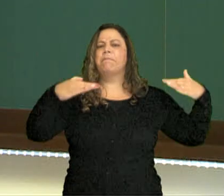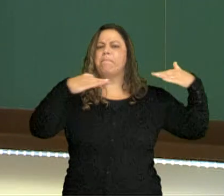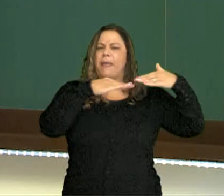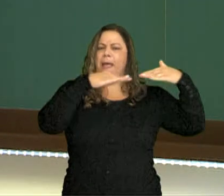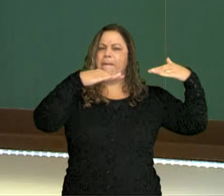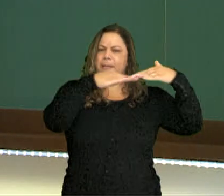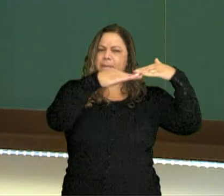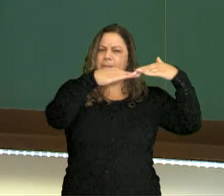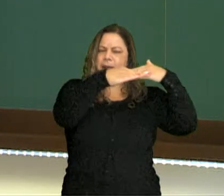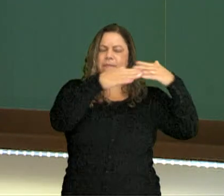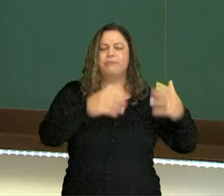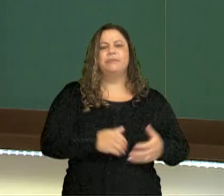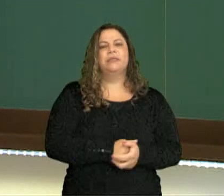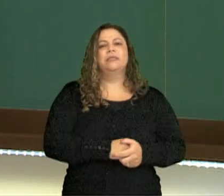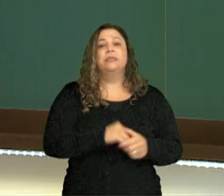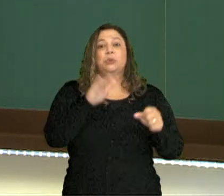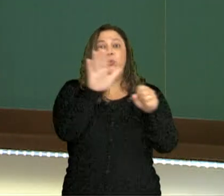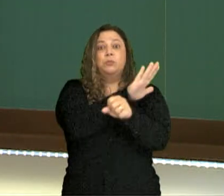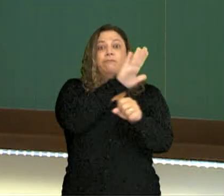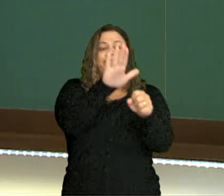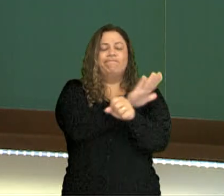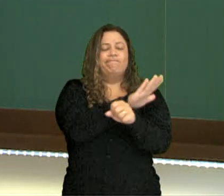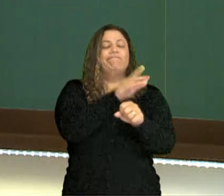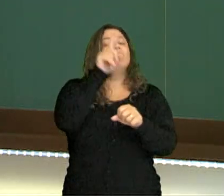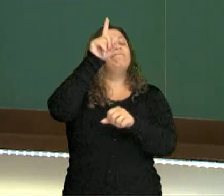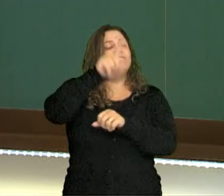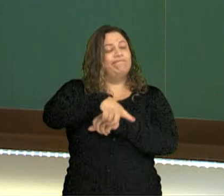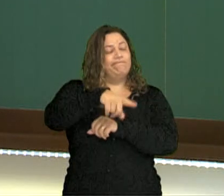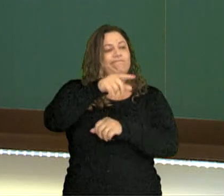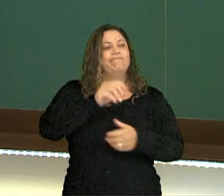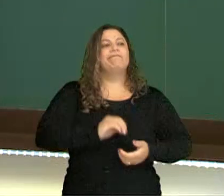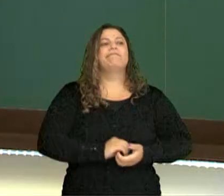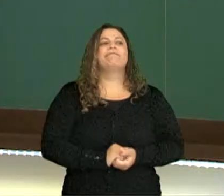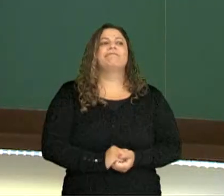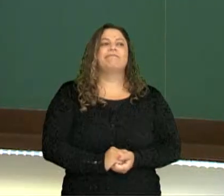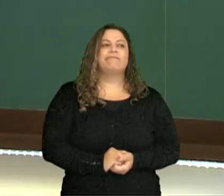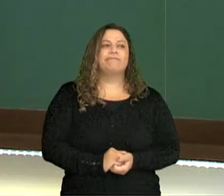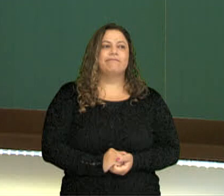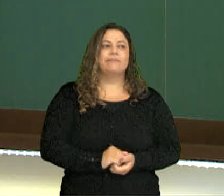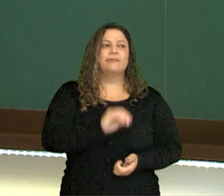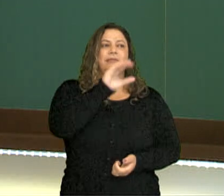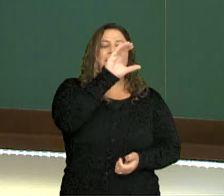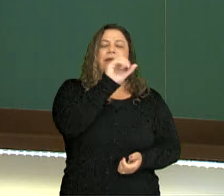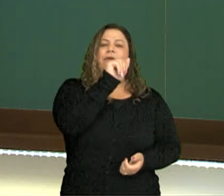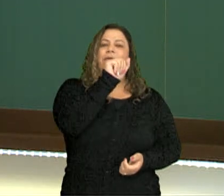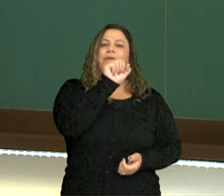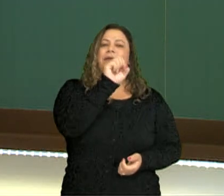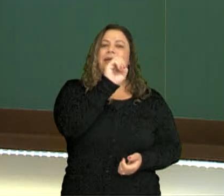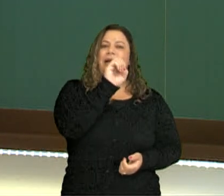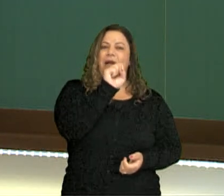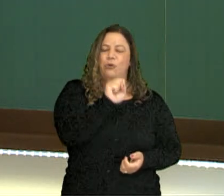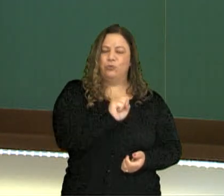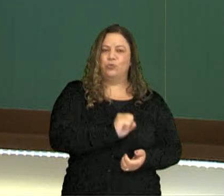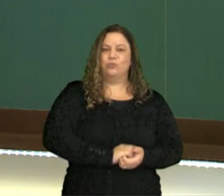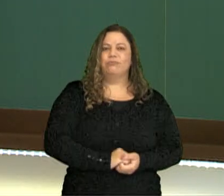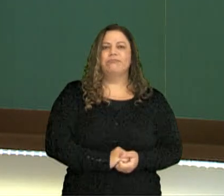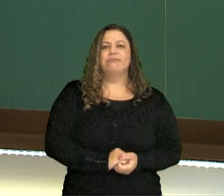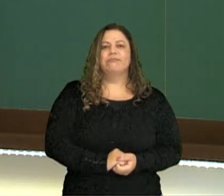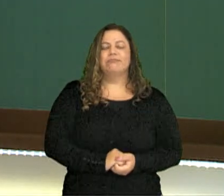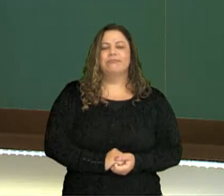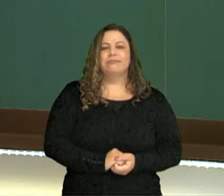tudo lotado, apinhado? Sim, é o caos urbano. Outra colocação aqui, ó,